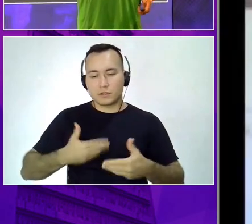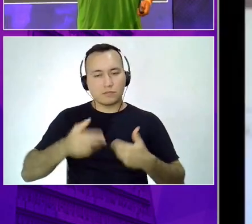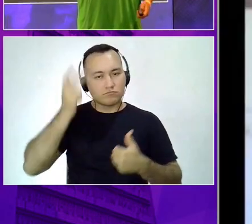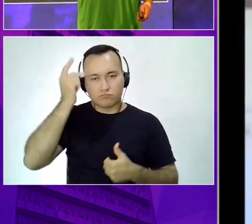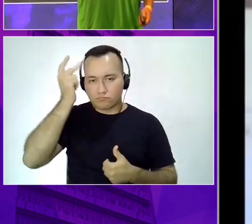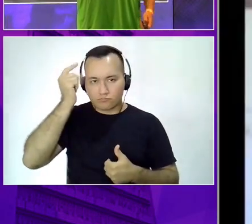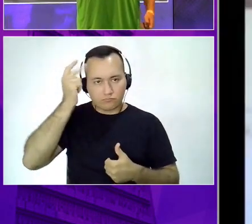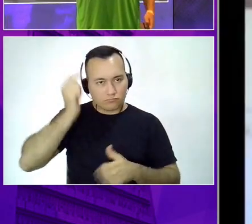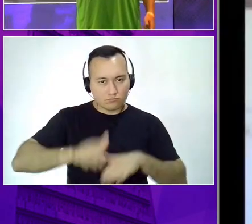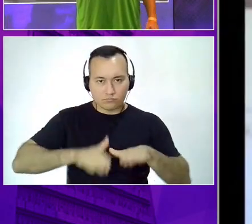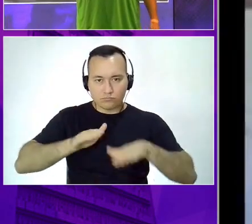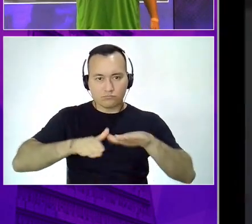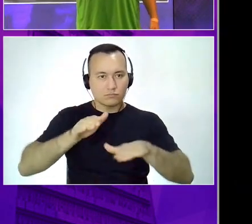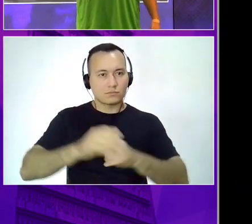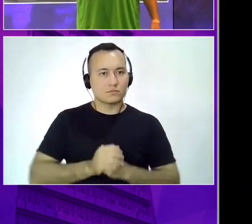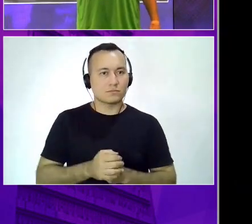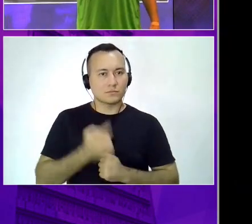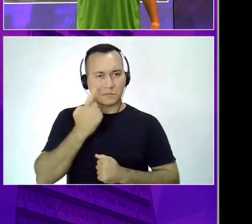daqui.